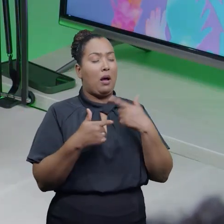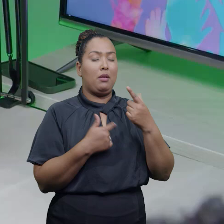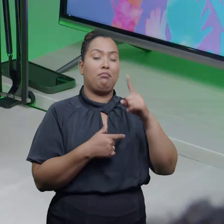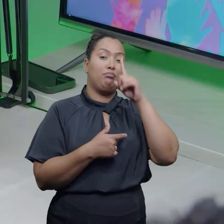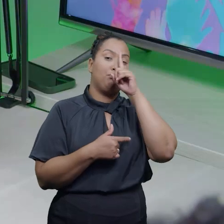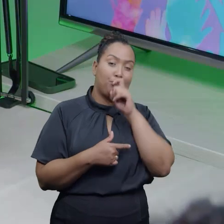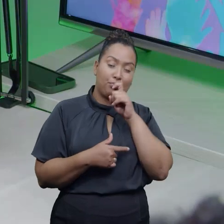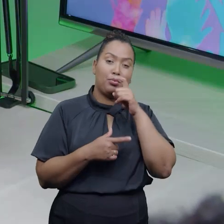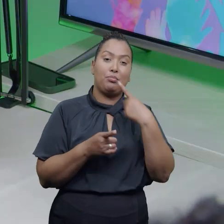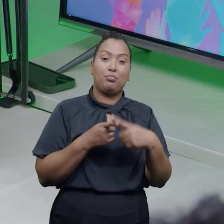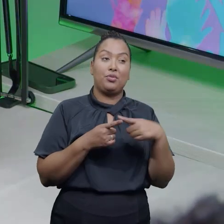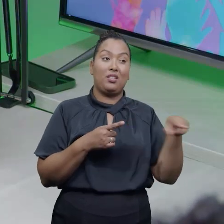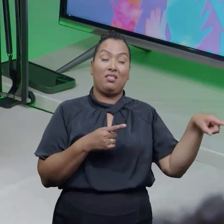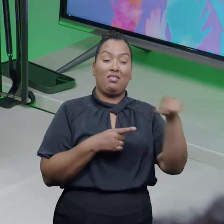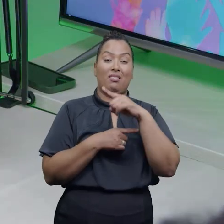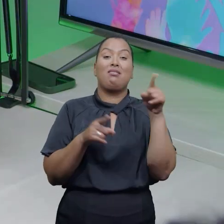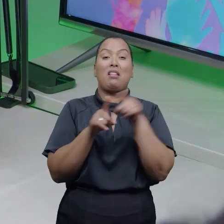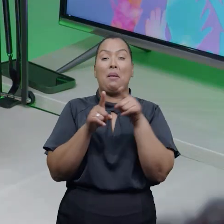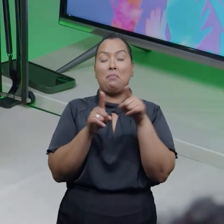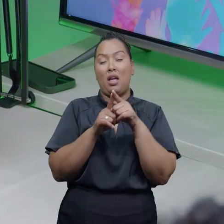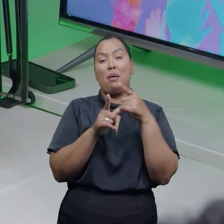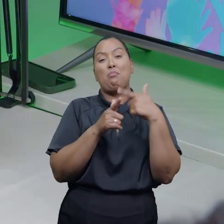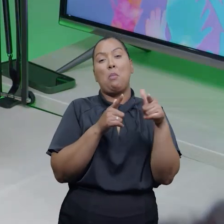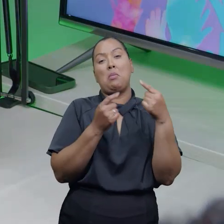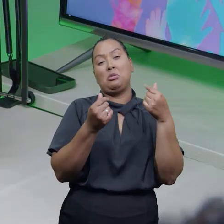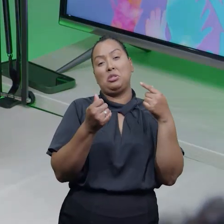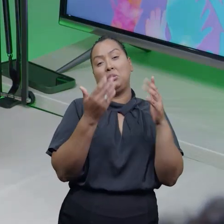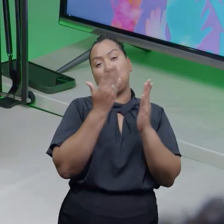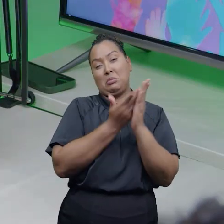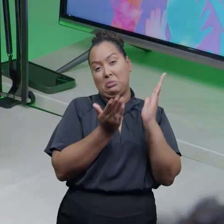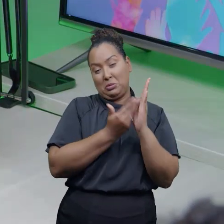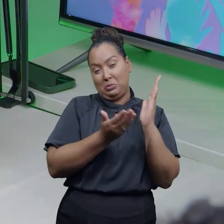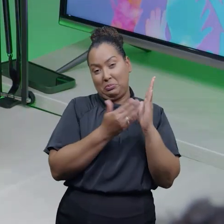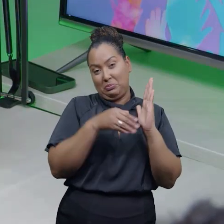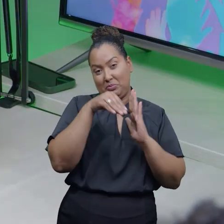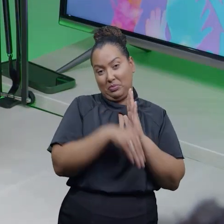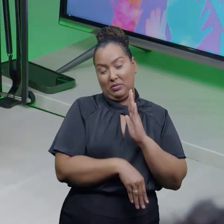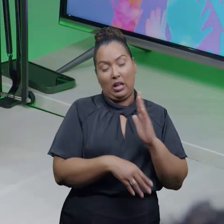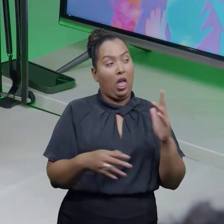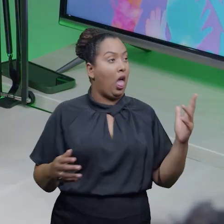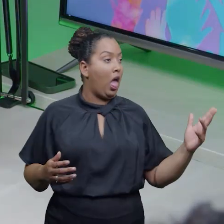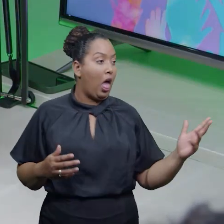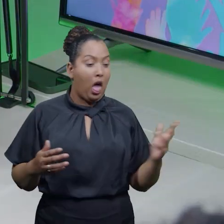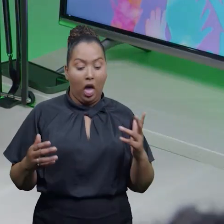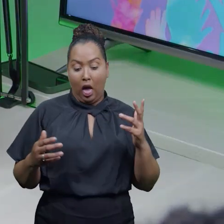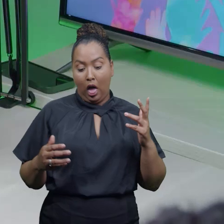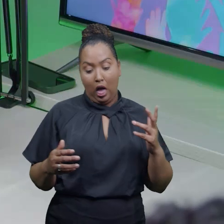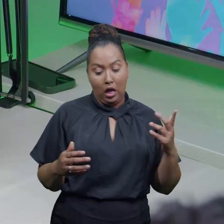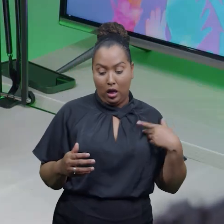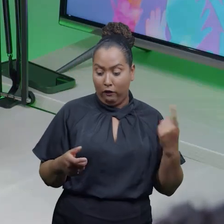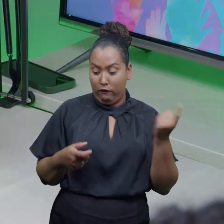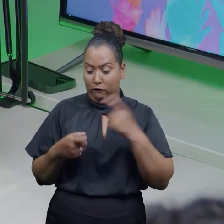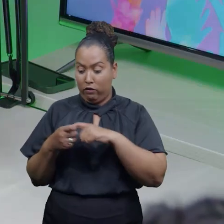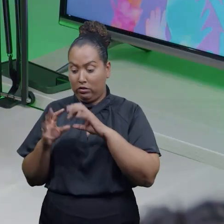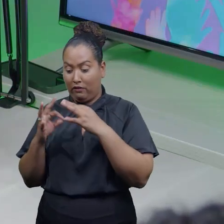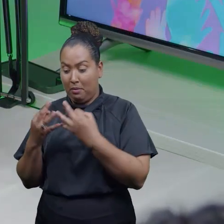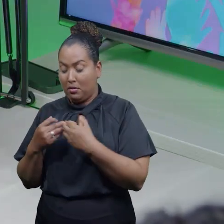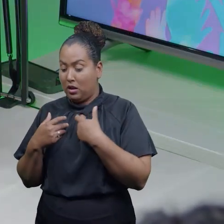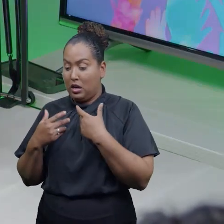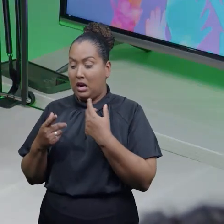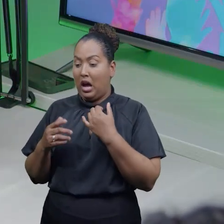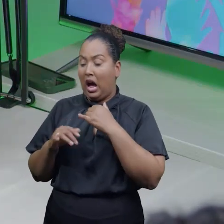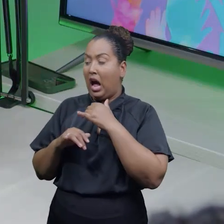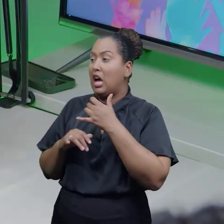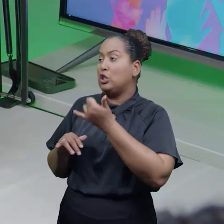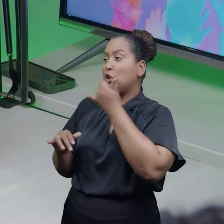não consegue um emprego porque a situação econômica está muito complicada, e ele também não quer voltar para casa, para